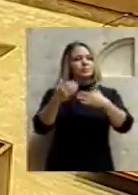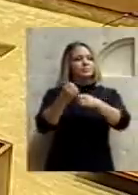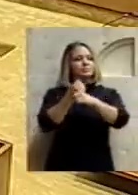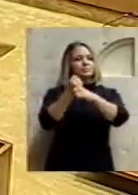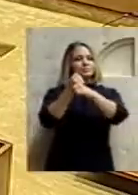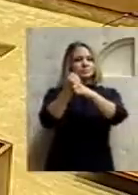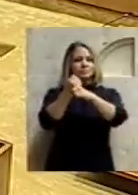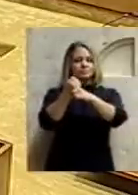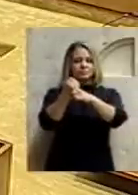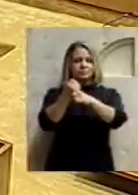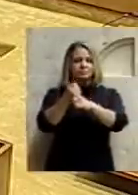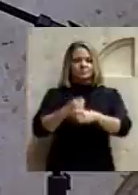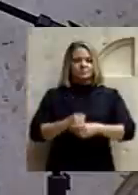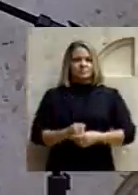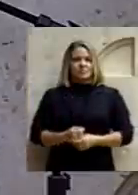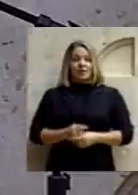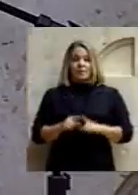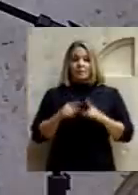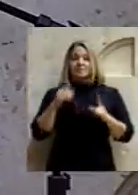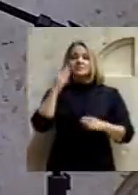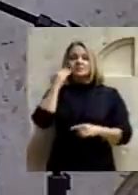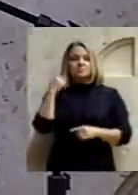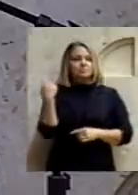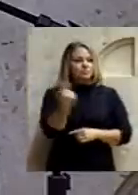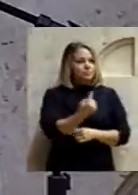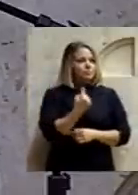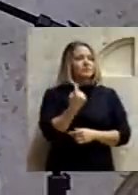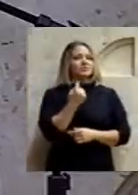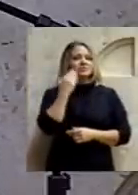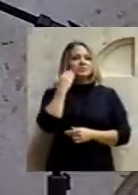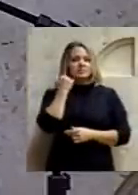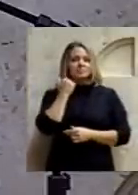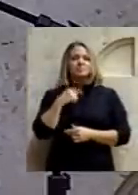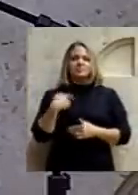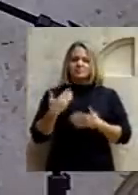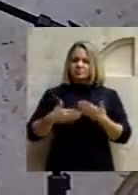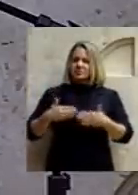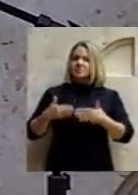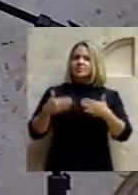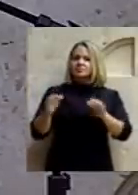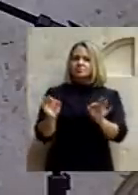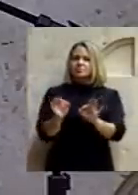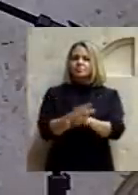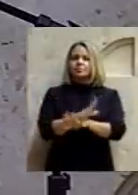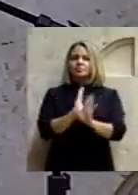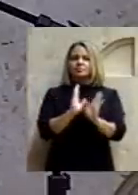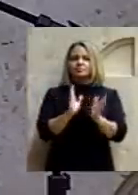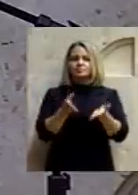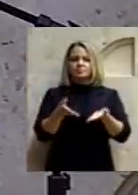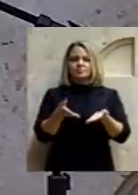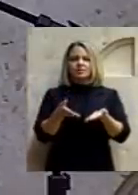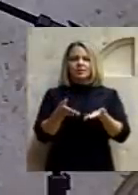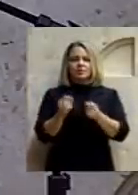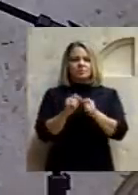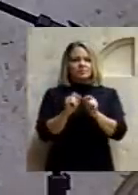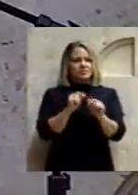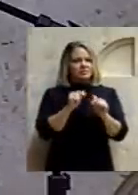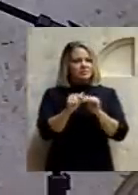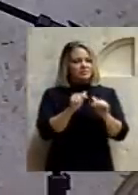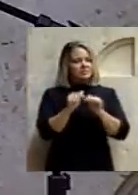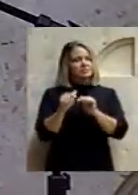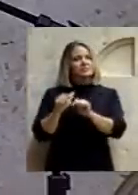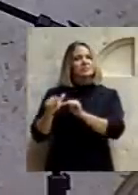construção. Embora todos nós estejamos frequentemente prontos a exercer o